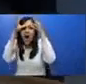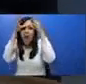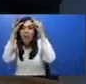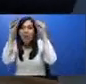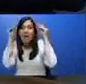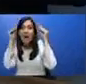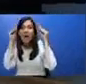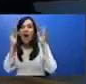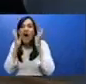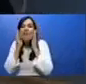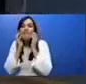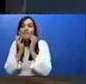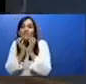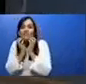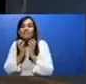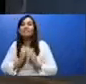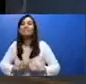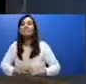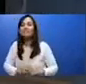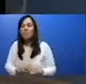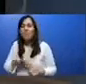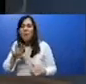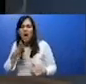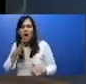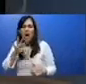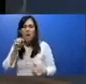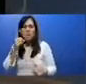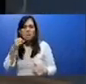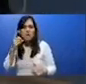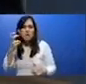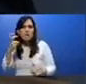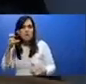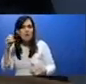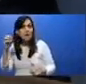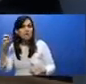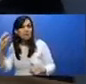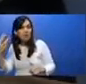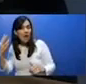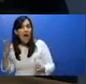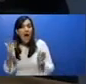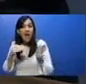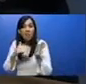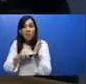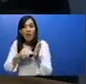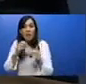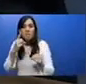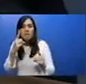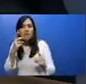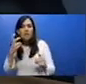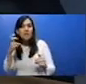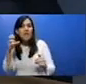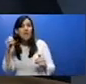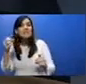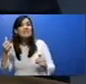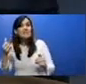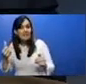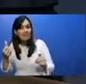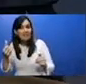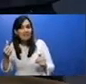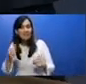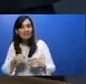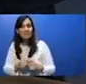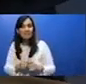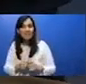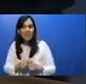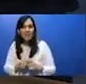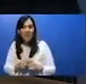Muito bem. Entre 1503 e 1506, tá? O seu autor